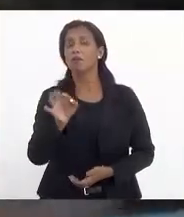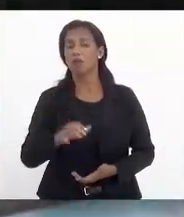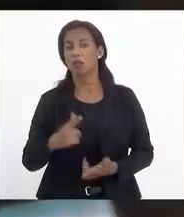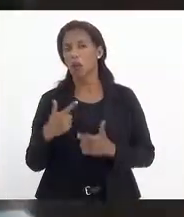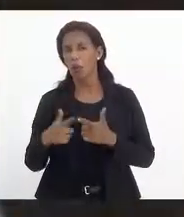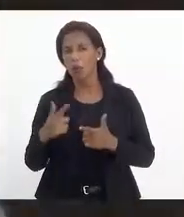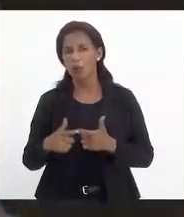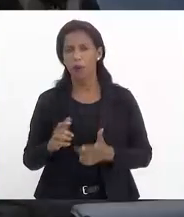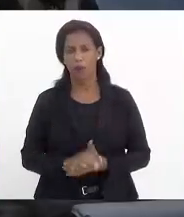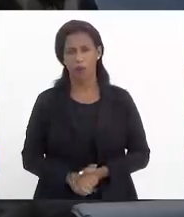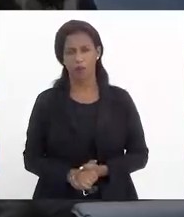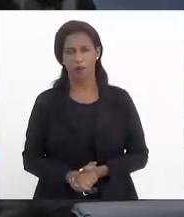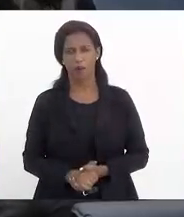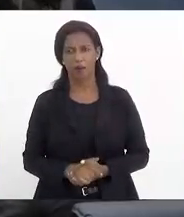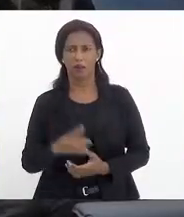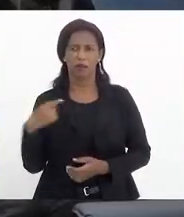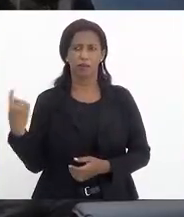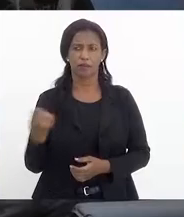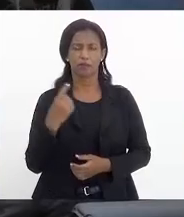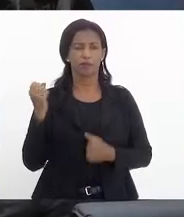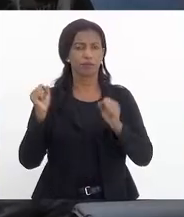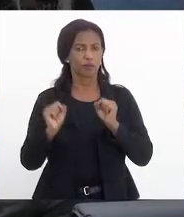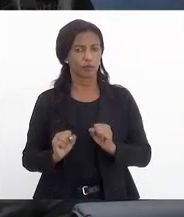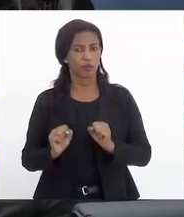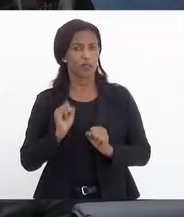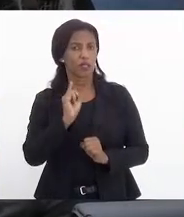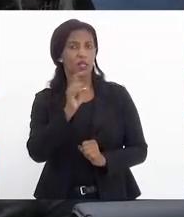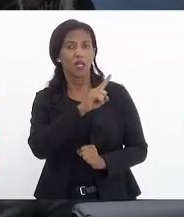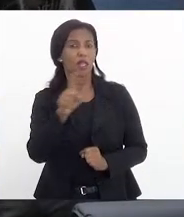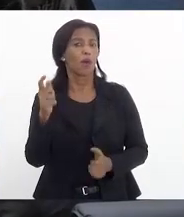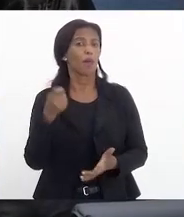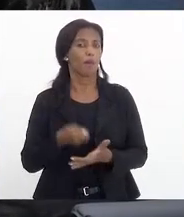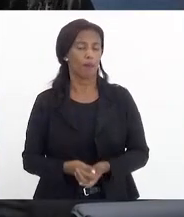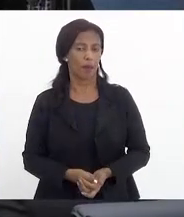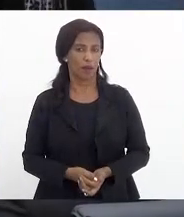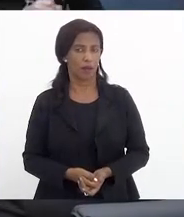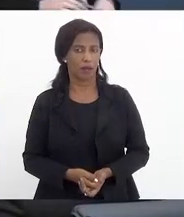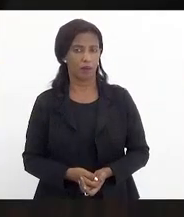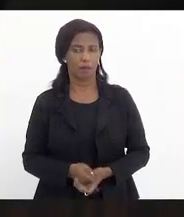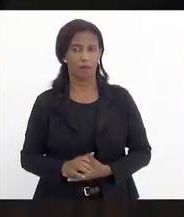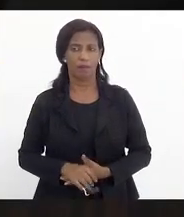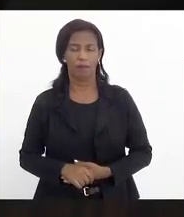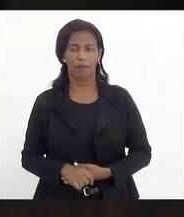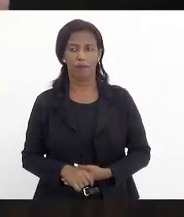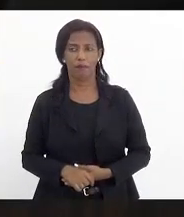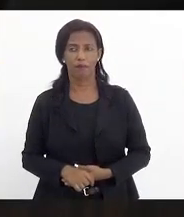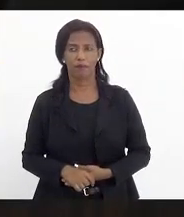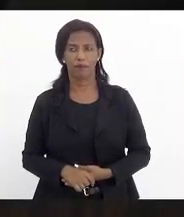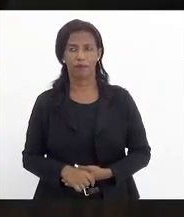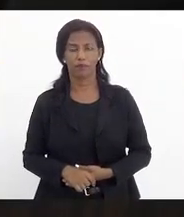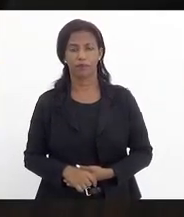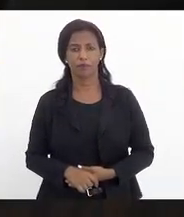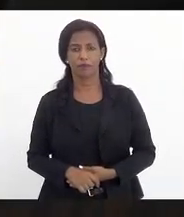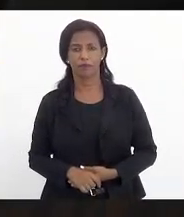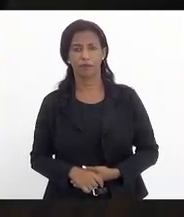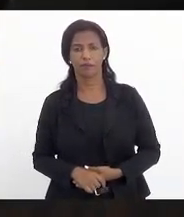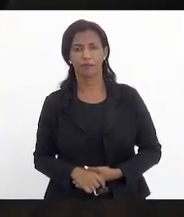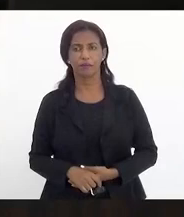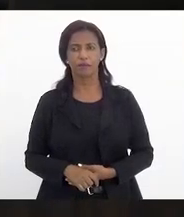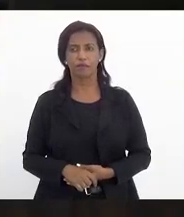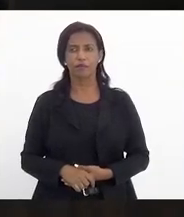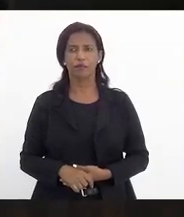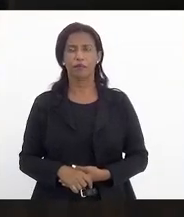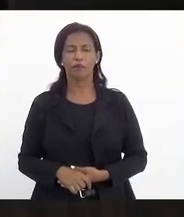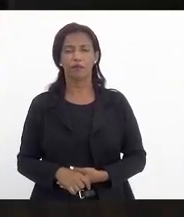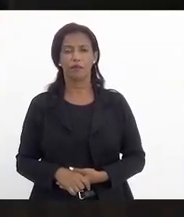o problema que a gente pode entrar se ele não pagar esse índice deputada acumulado. Renata, deixa eu responder